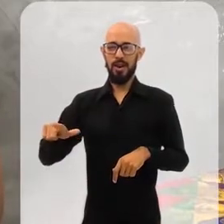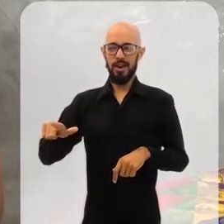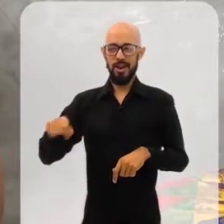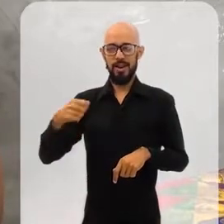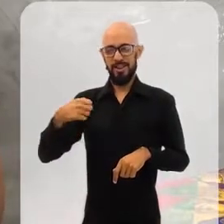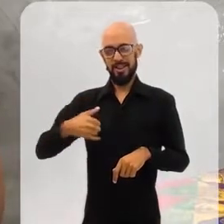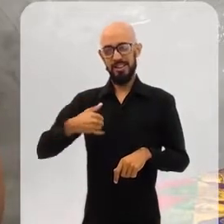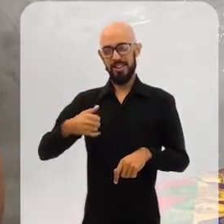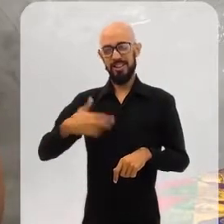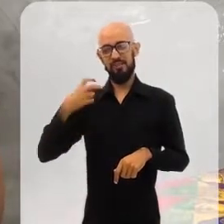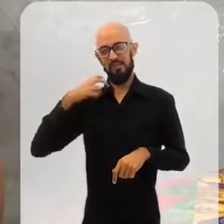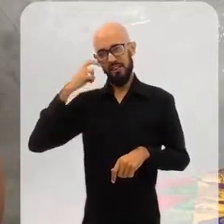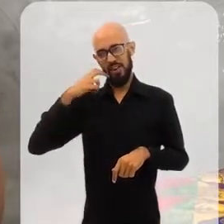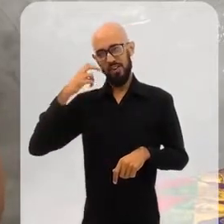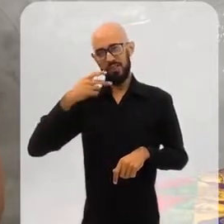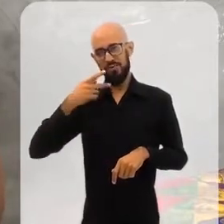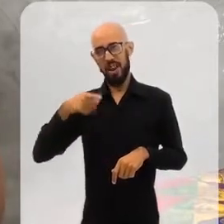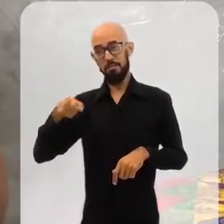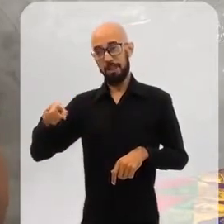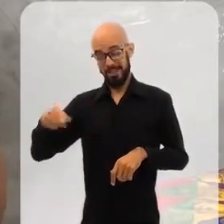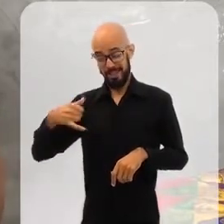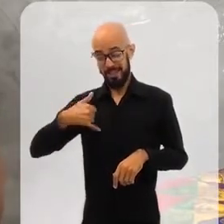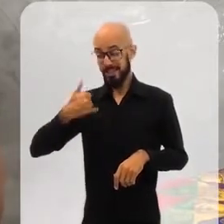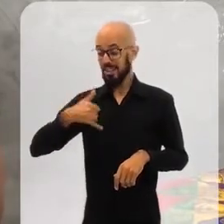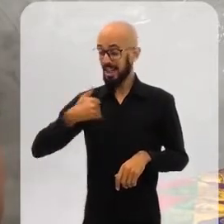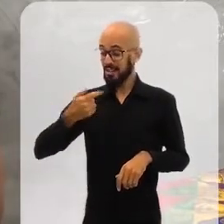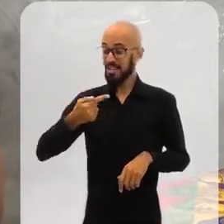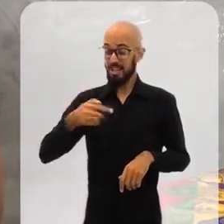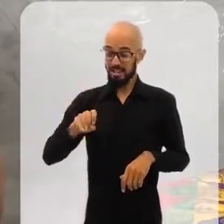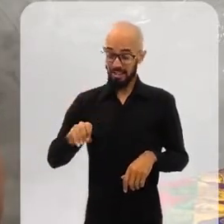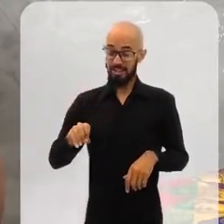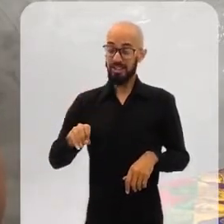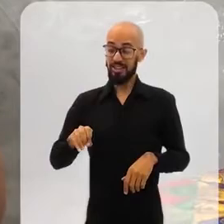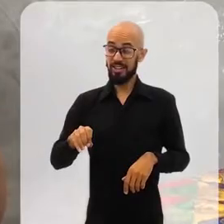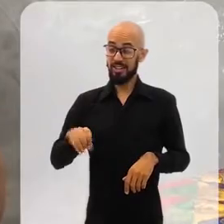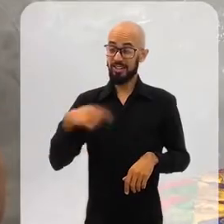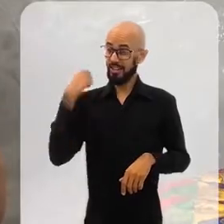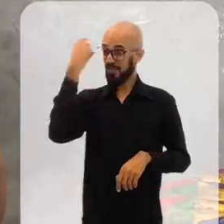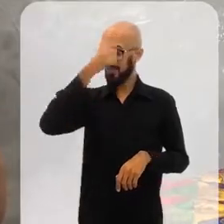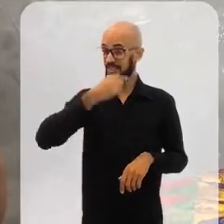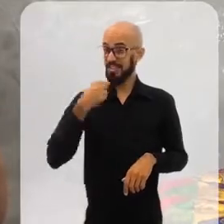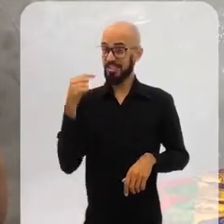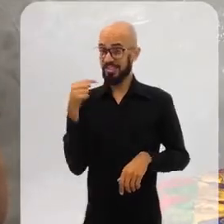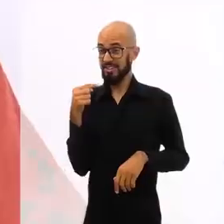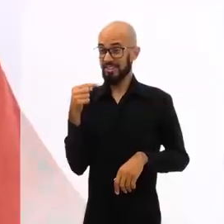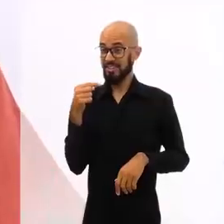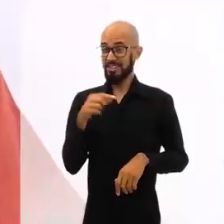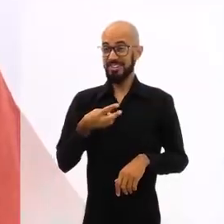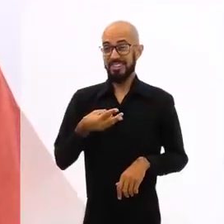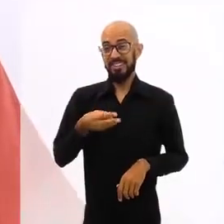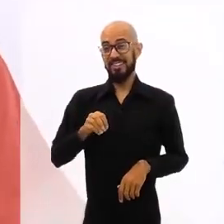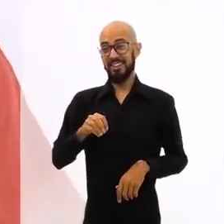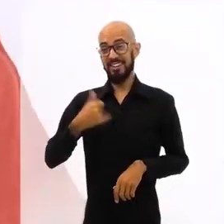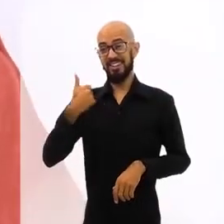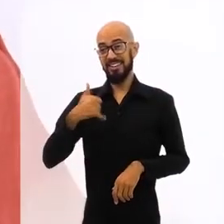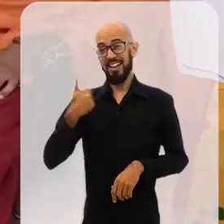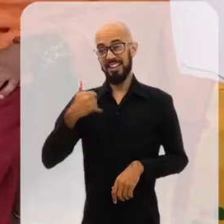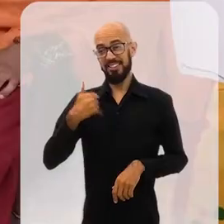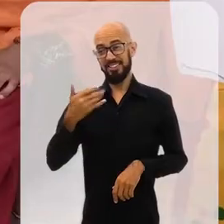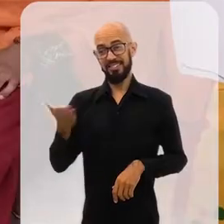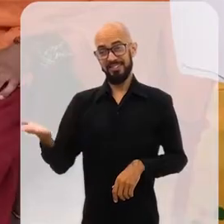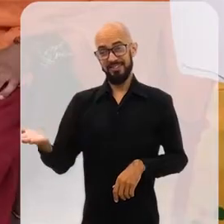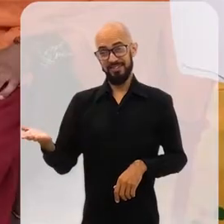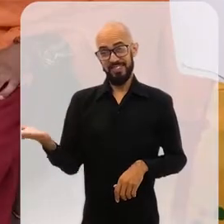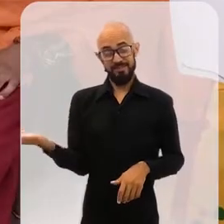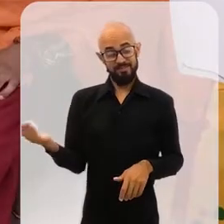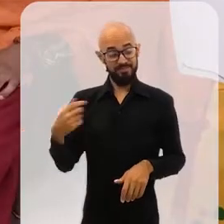envergonha de falar disso, então eu posso falar. O Gabriel tem 70 anos... com essa fisionomia de 30. Então, eu digo para ele que ele